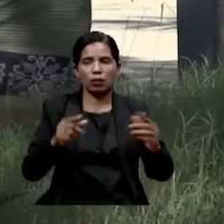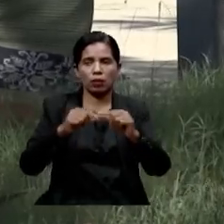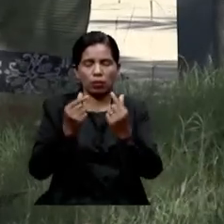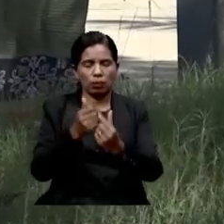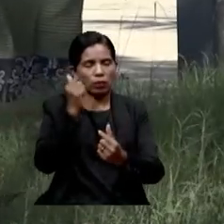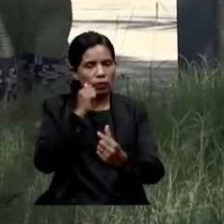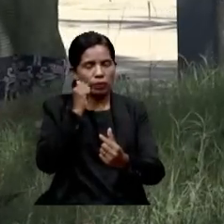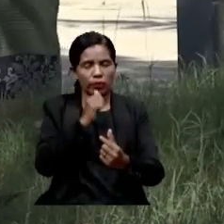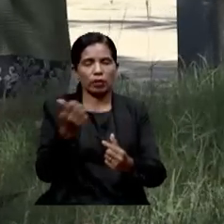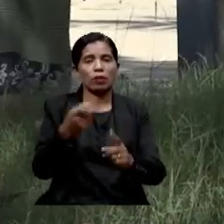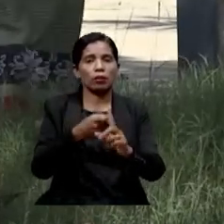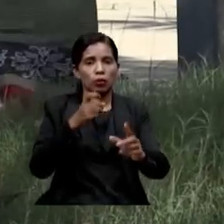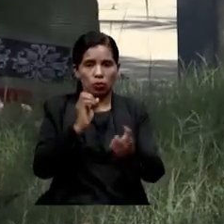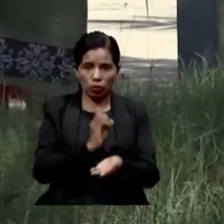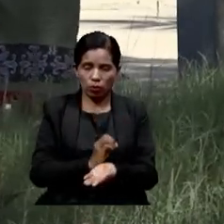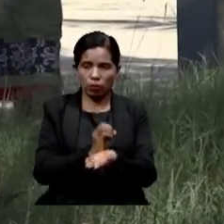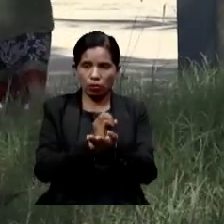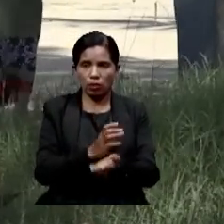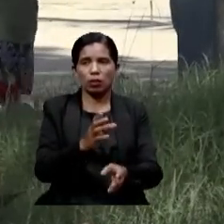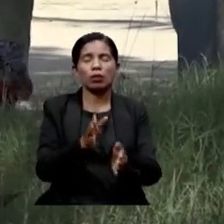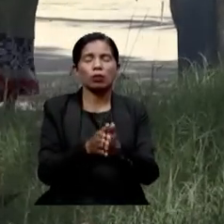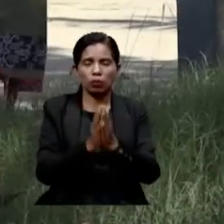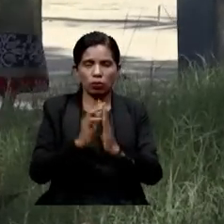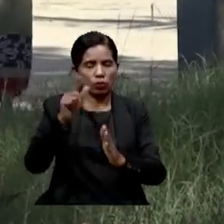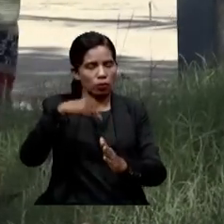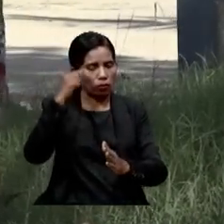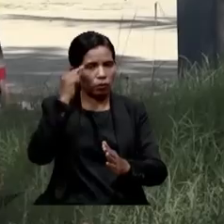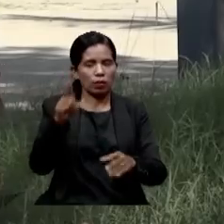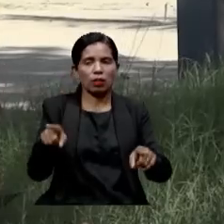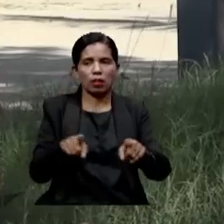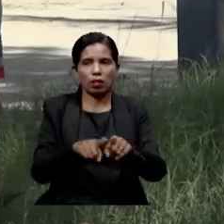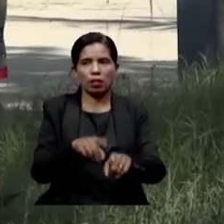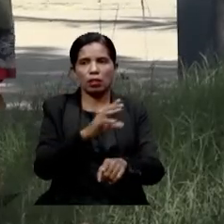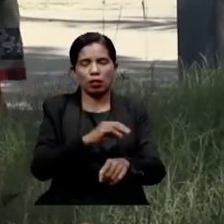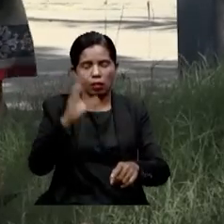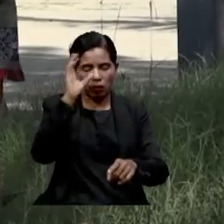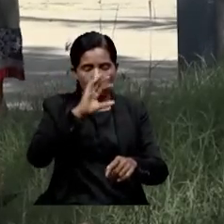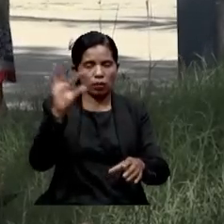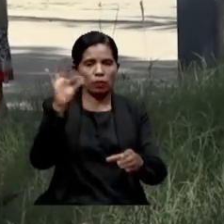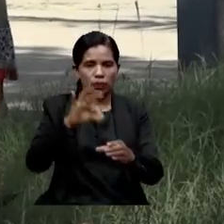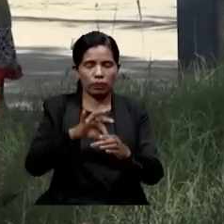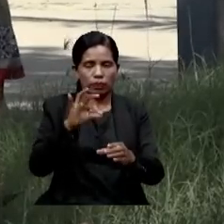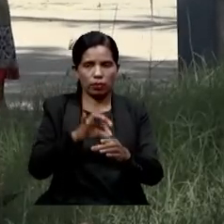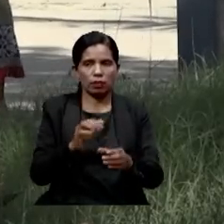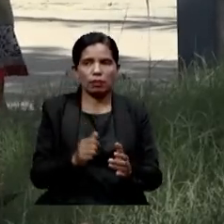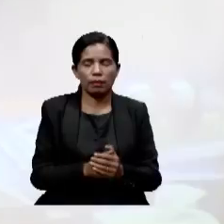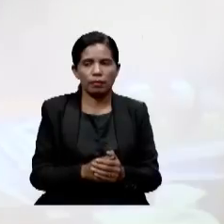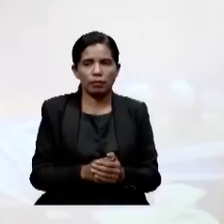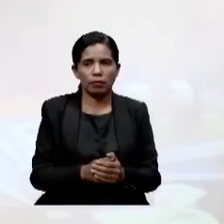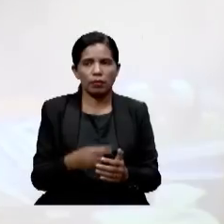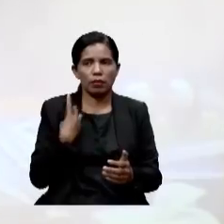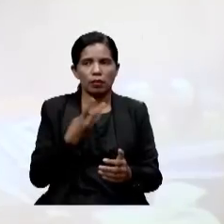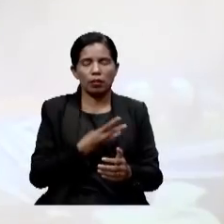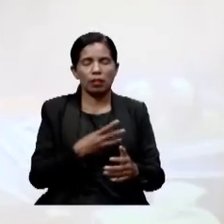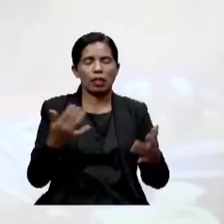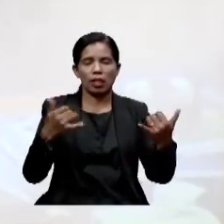feto potencial Rússia e Cusi, atu sisi governo ne, anessa acto ida onde buka votos. Nebe italica halimar